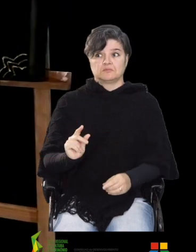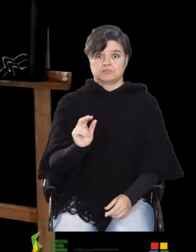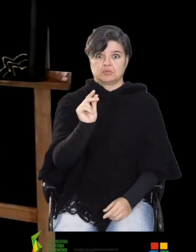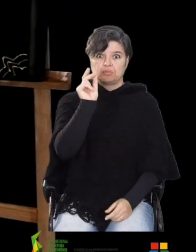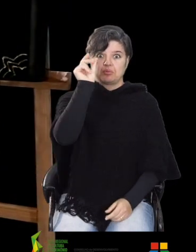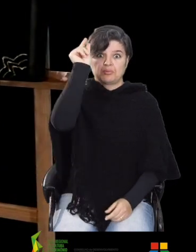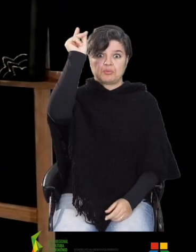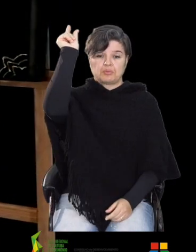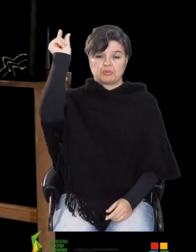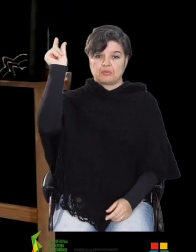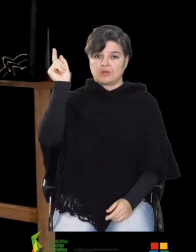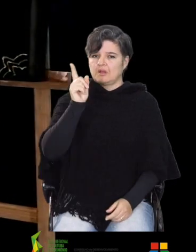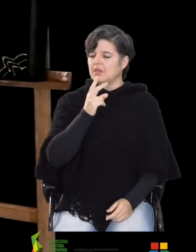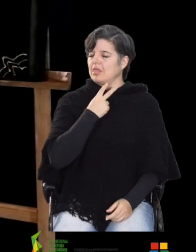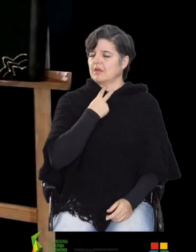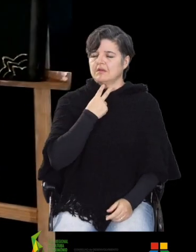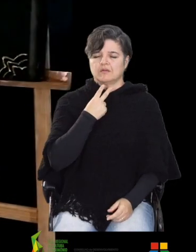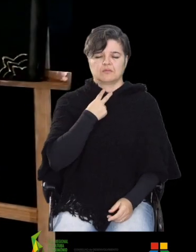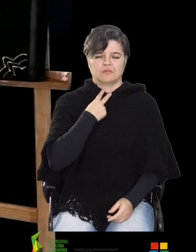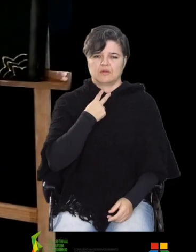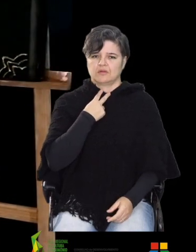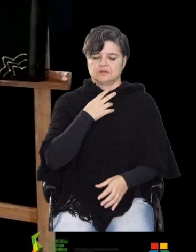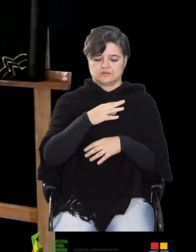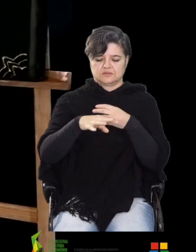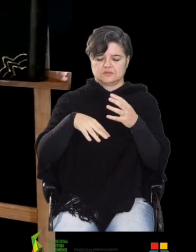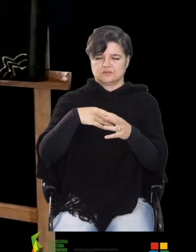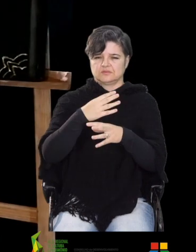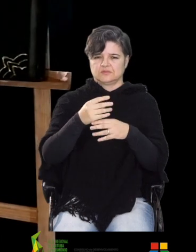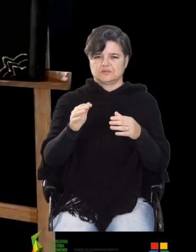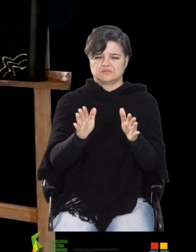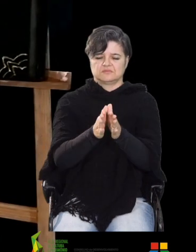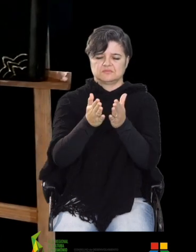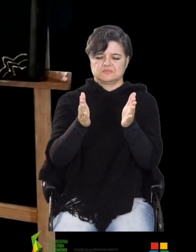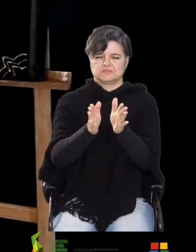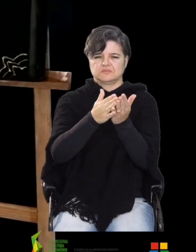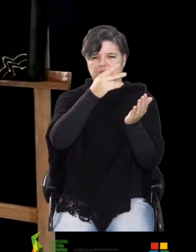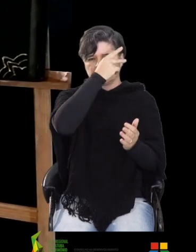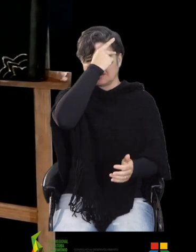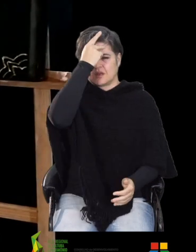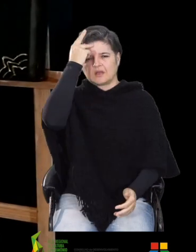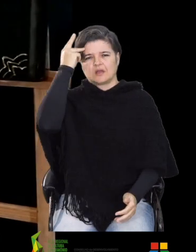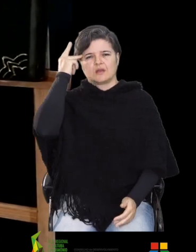não pode se misturar com a presença